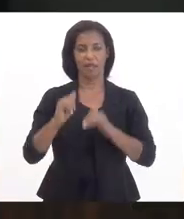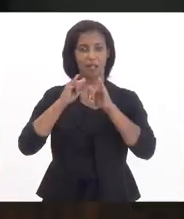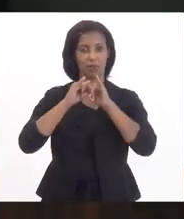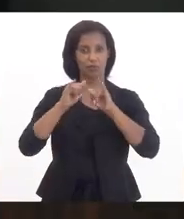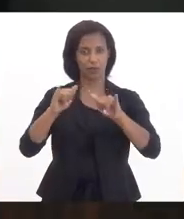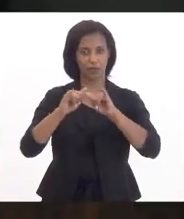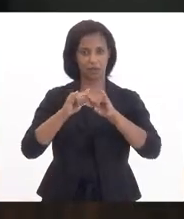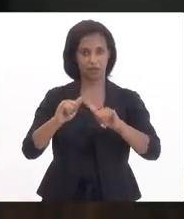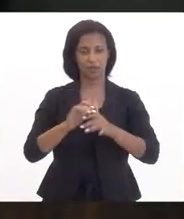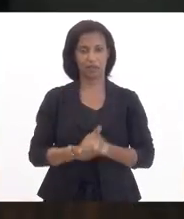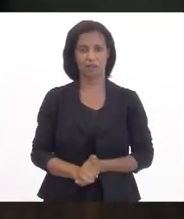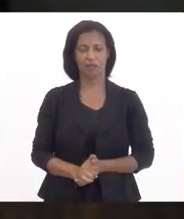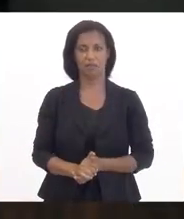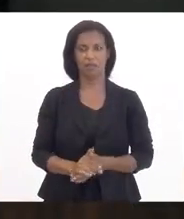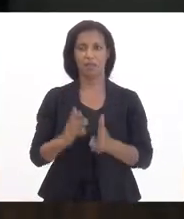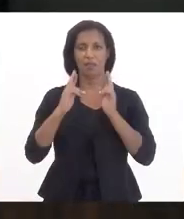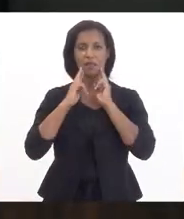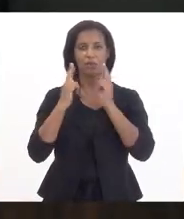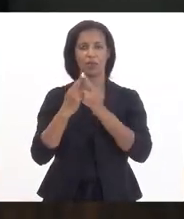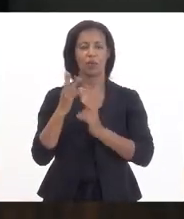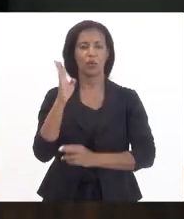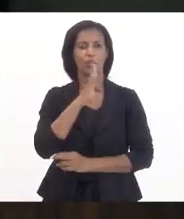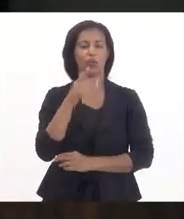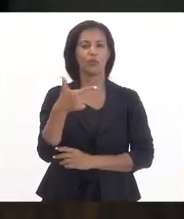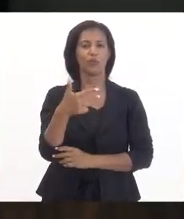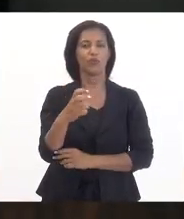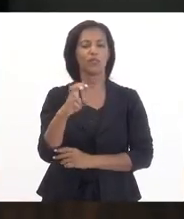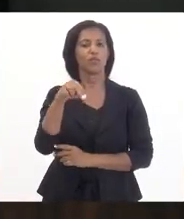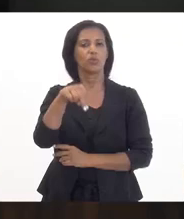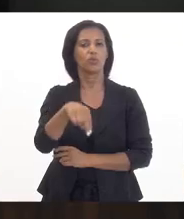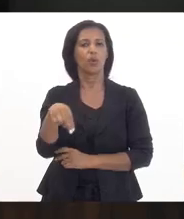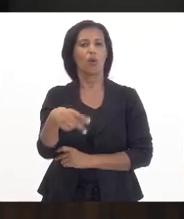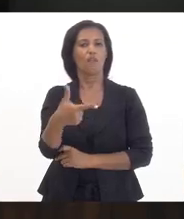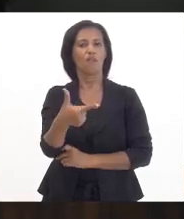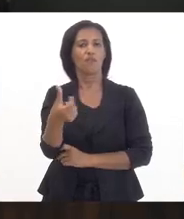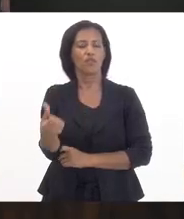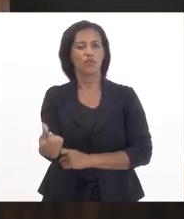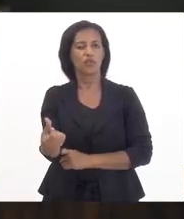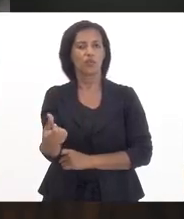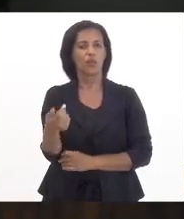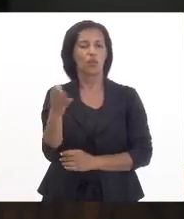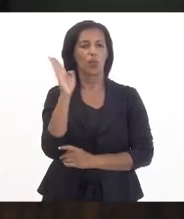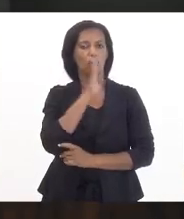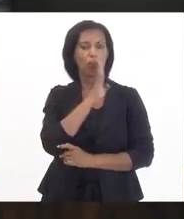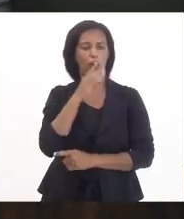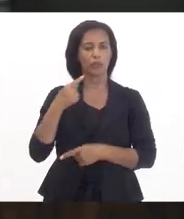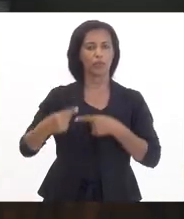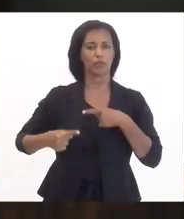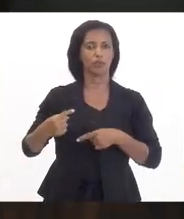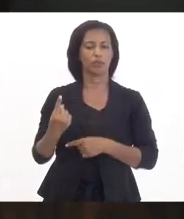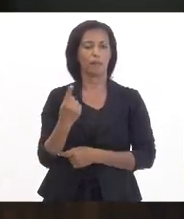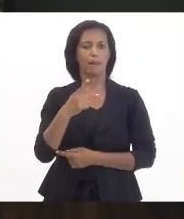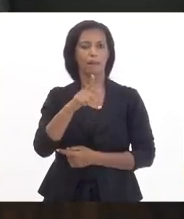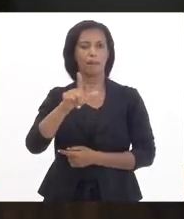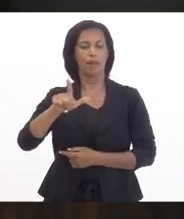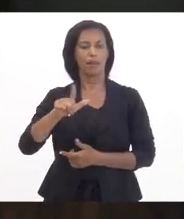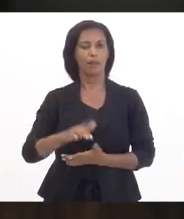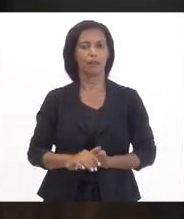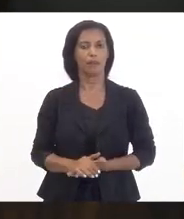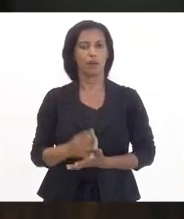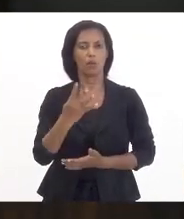Anuncio. Sessão ordinária do dia 25 de novembro de 2021, em regime de urgência, em discussão única, projeto de